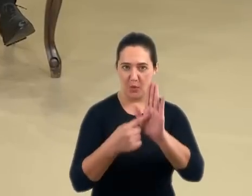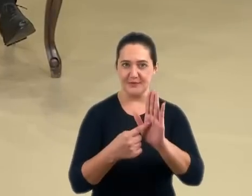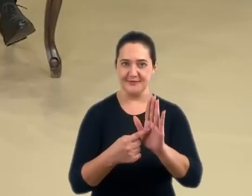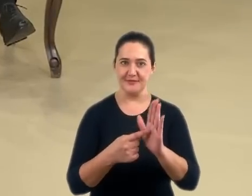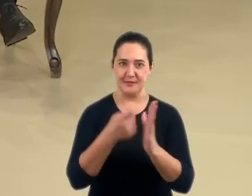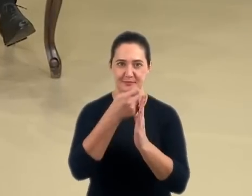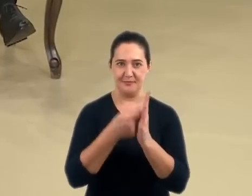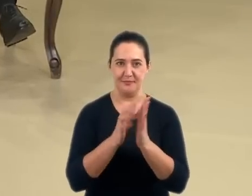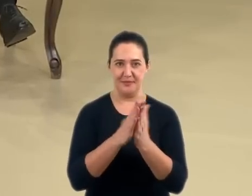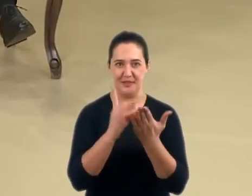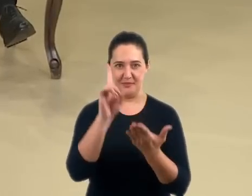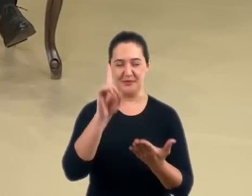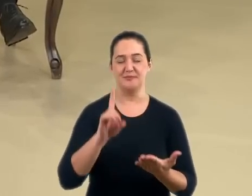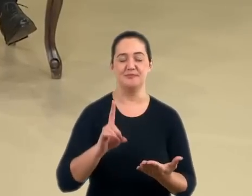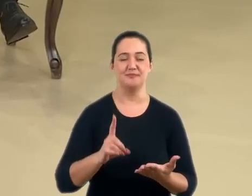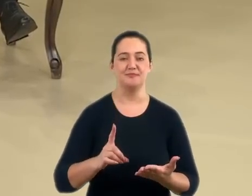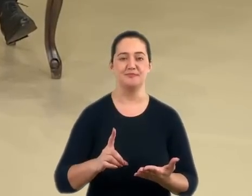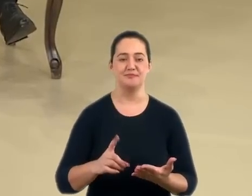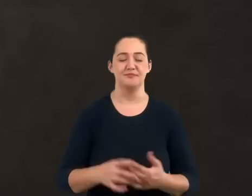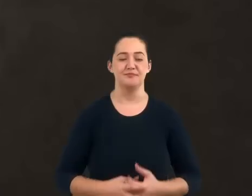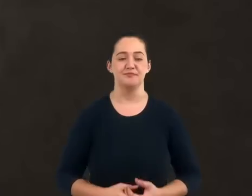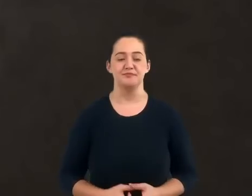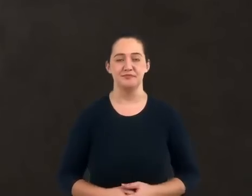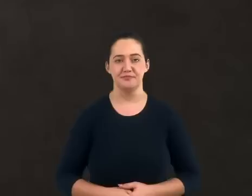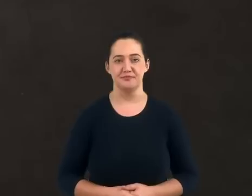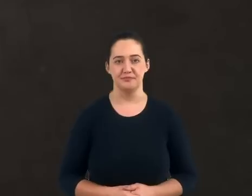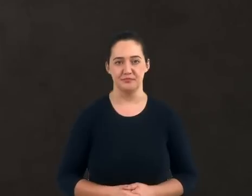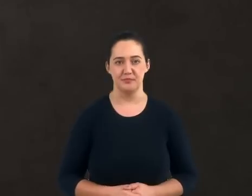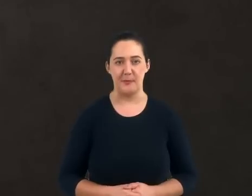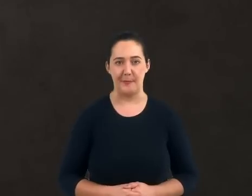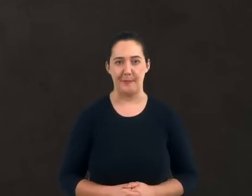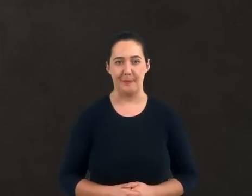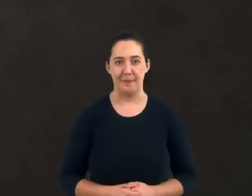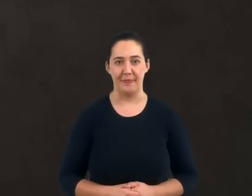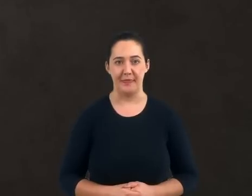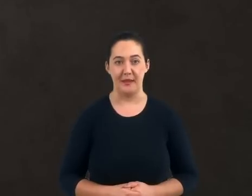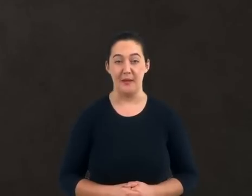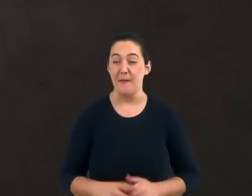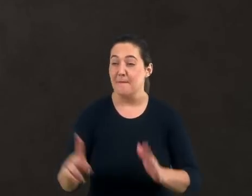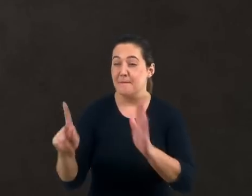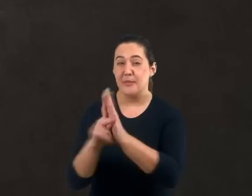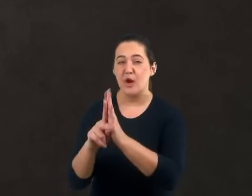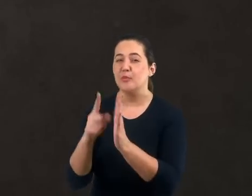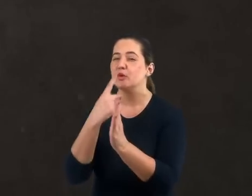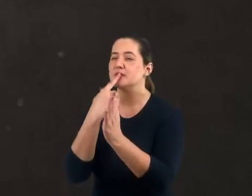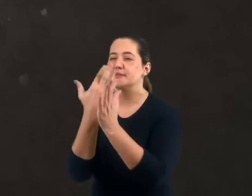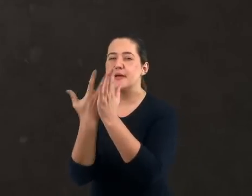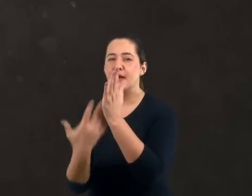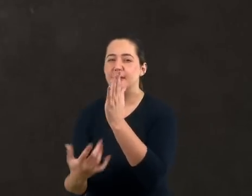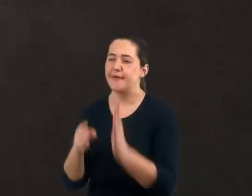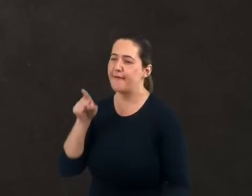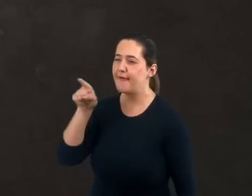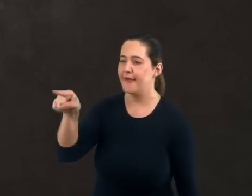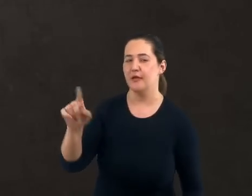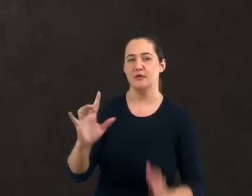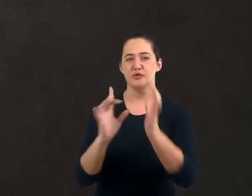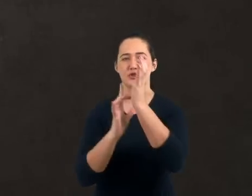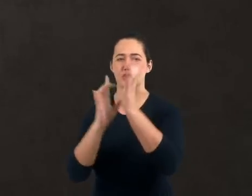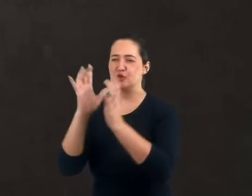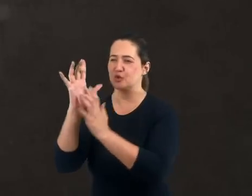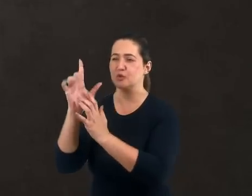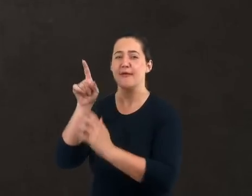isso para você aqui na Bíblia. Preste atenção nesta passagem. Com o seu próprio sangue, ele,